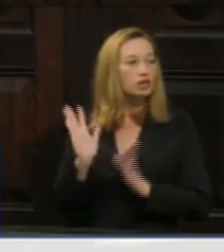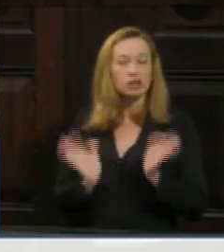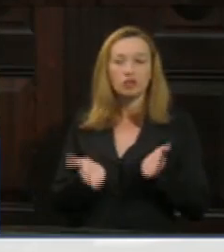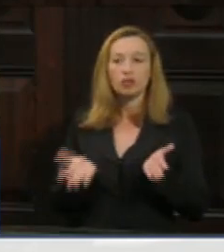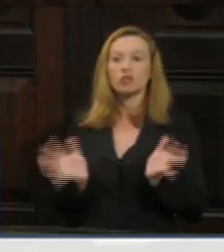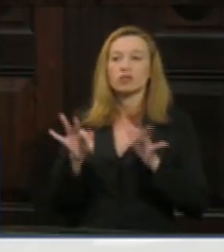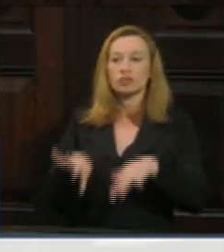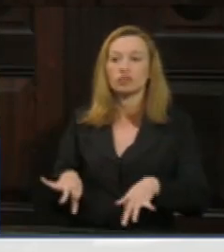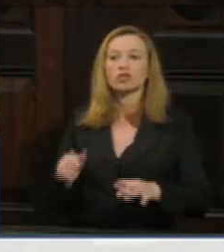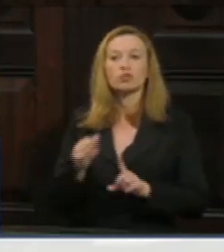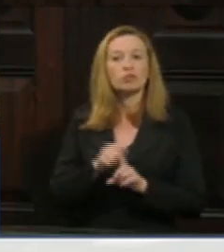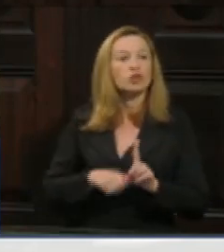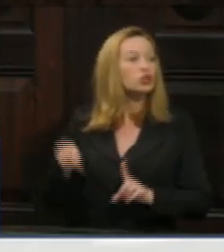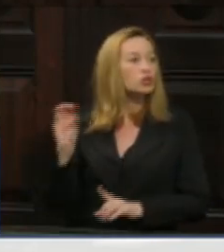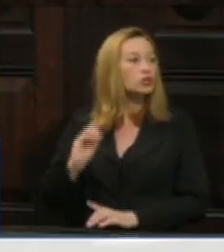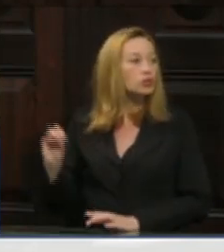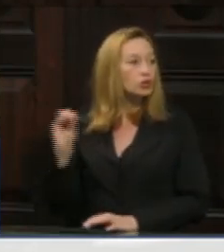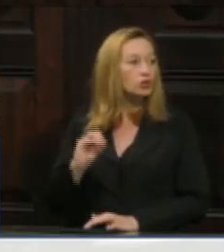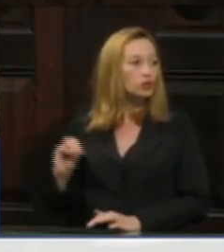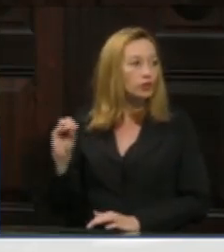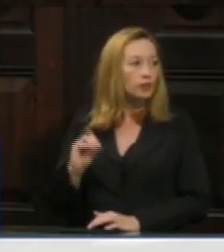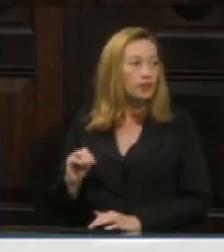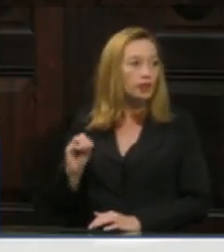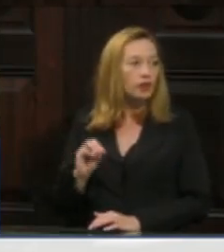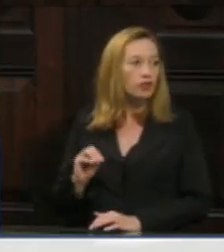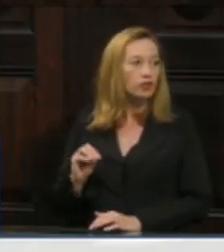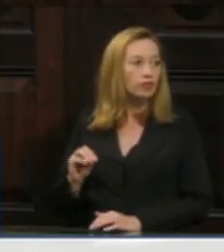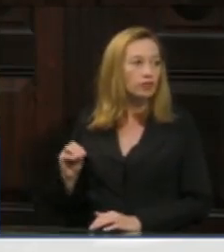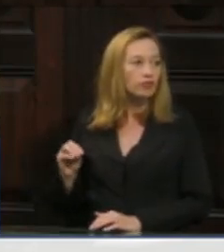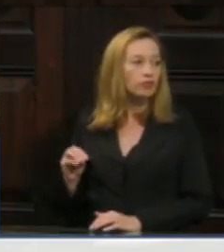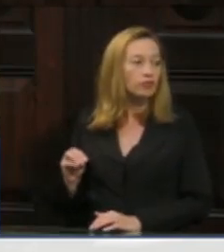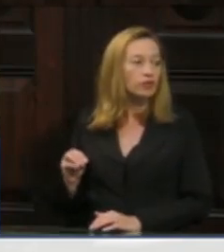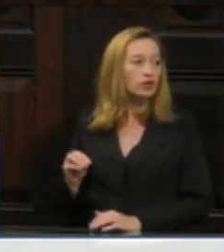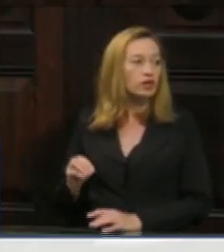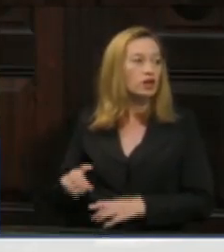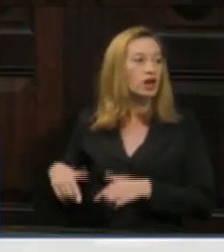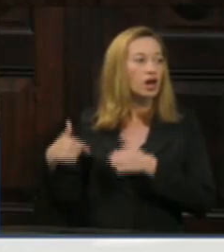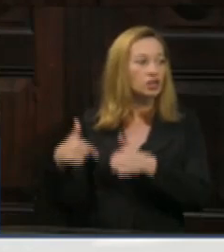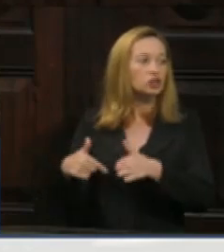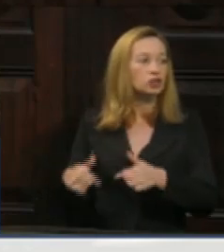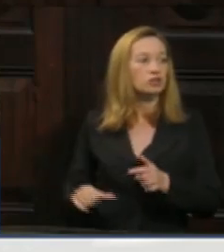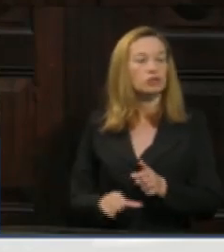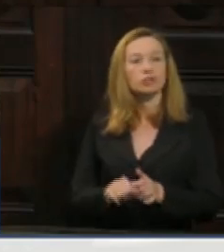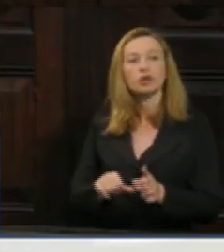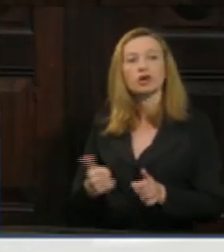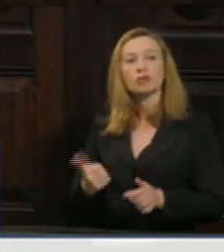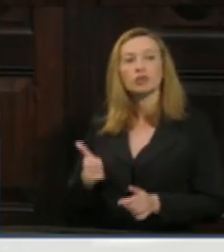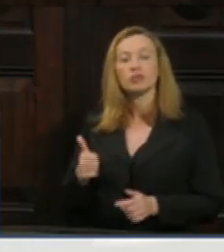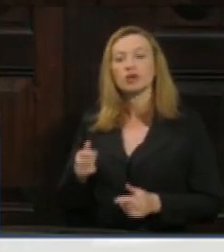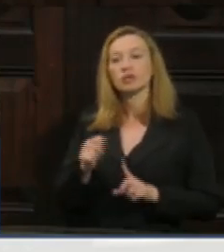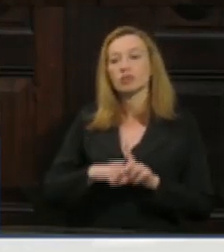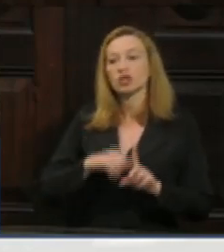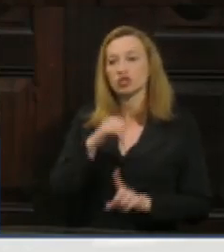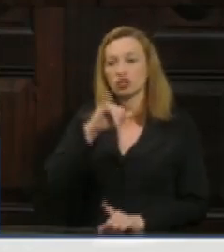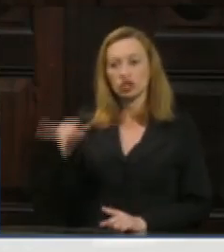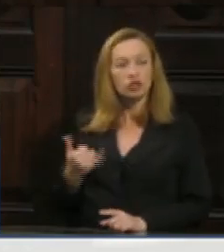de possibilidades de elevação do preço do barril do dólar um pouquinho